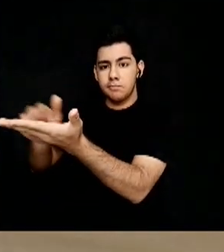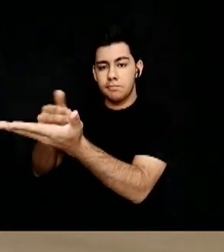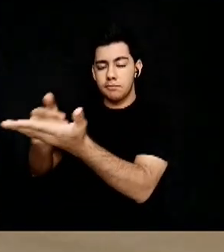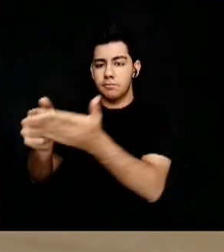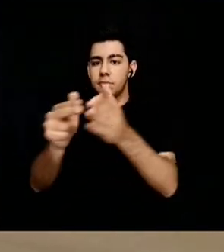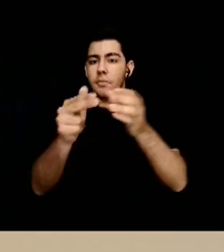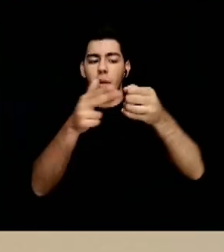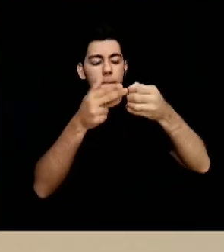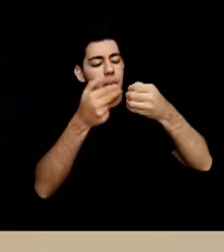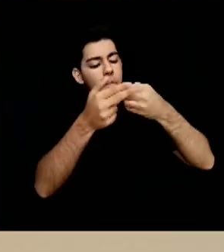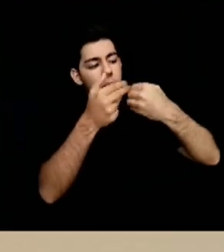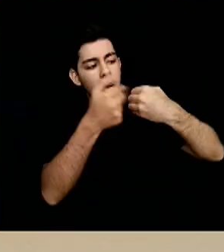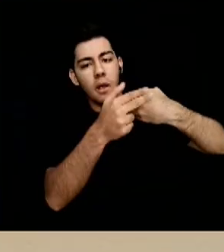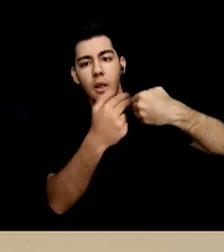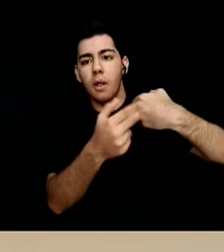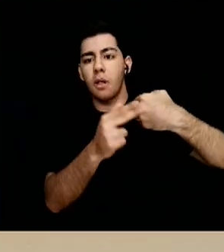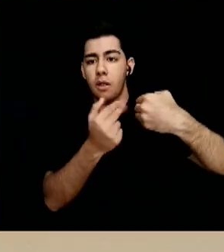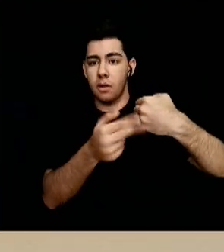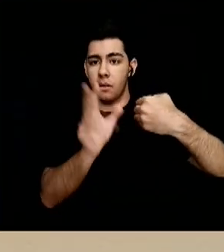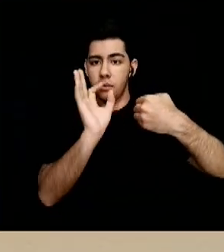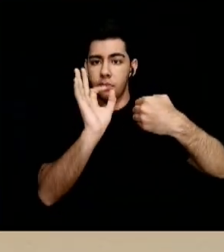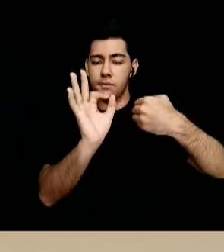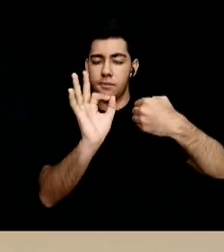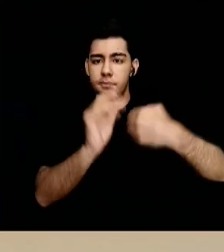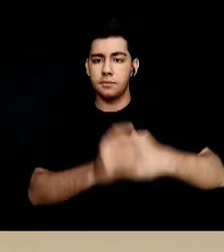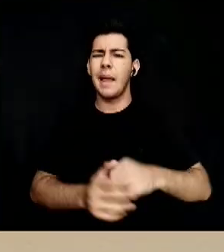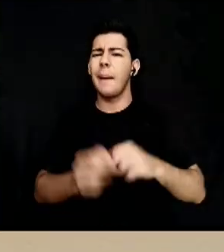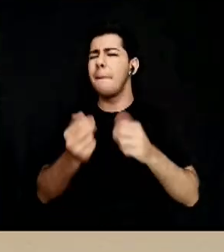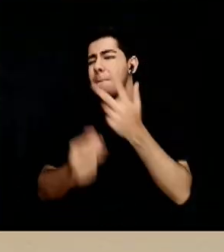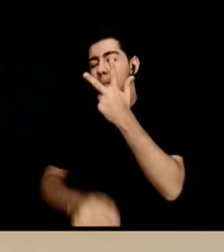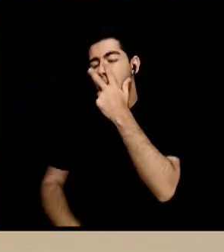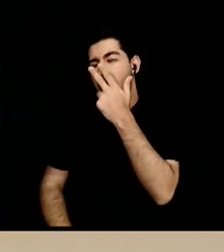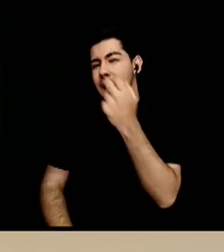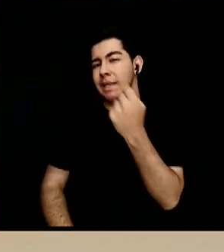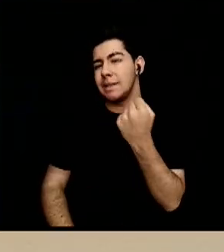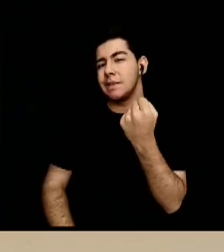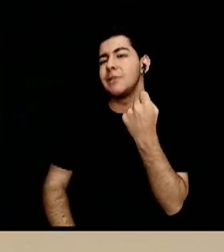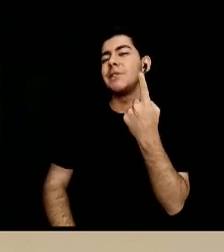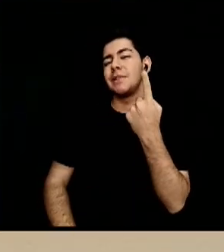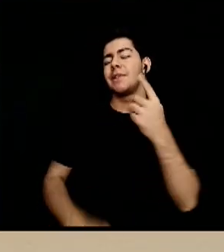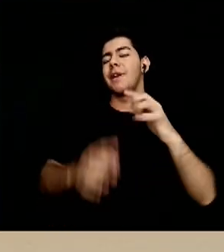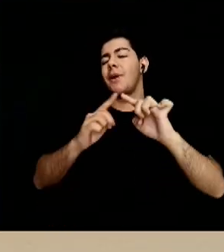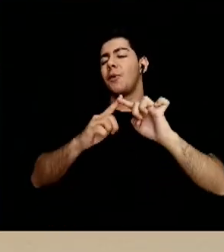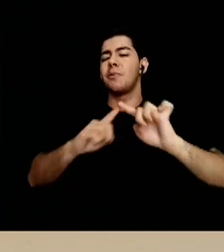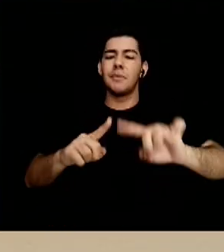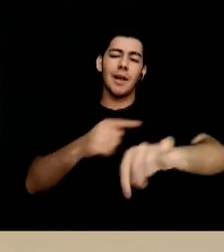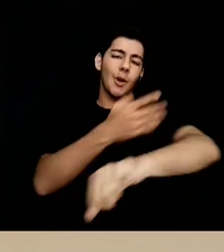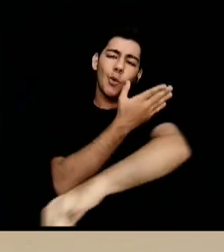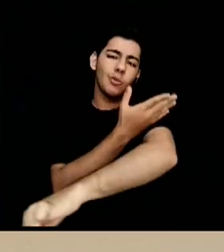estranho, mas depois que você pega o jeito, isso vira automático, tá? Você nem pensa mais para fazer.